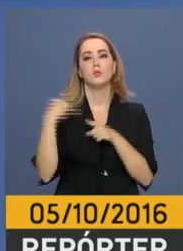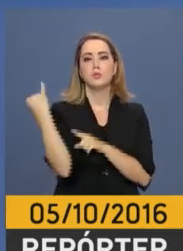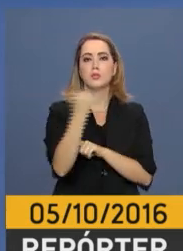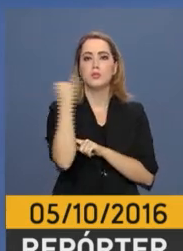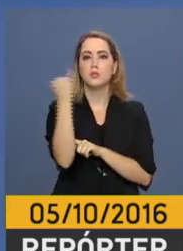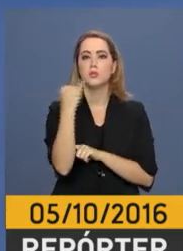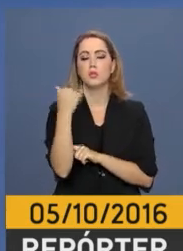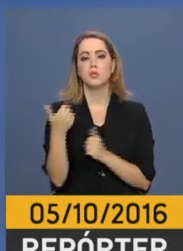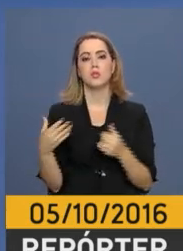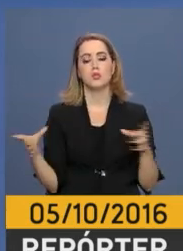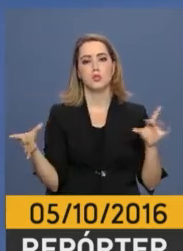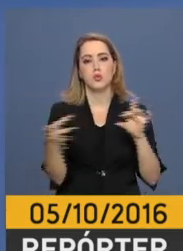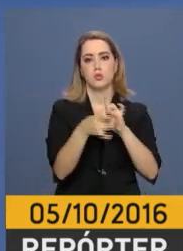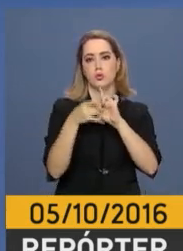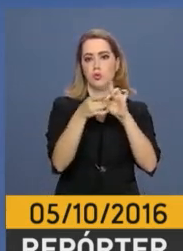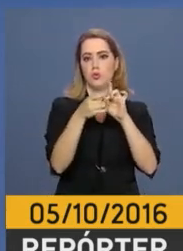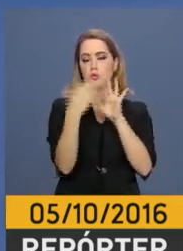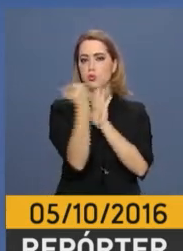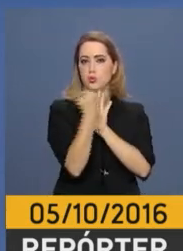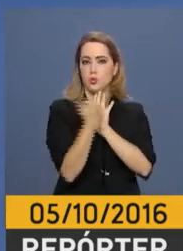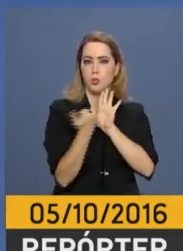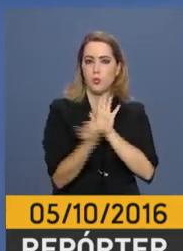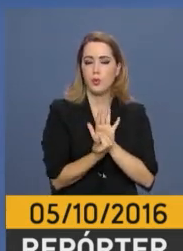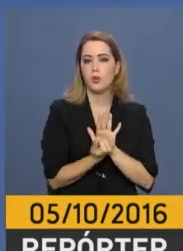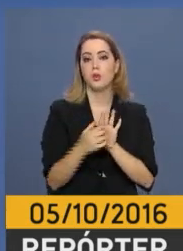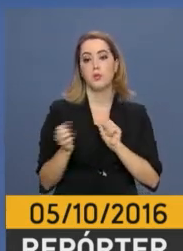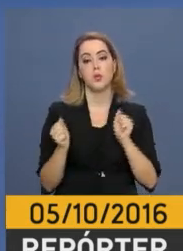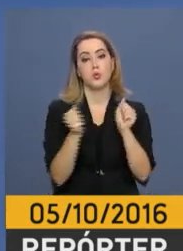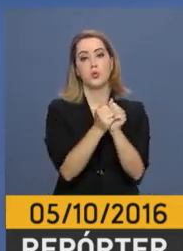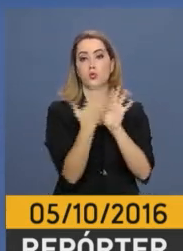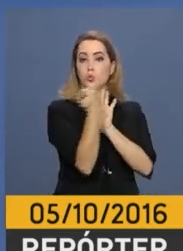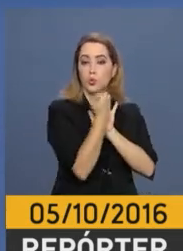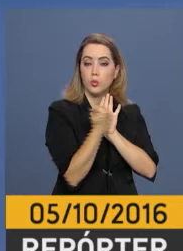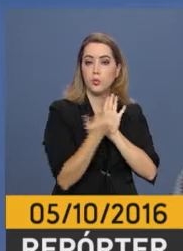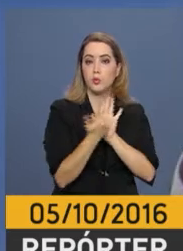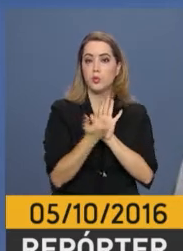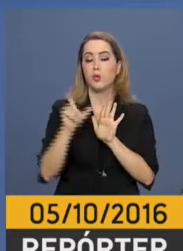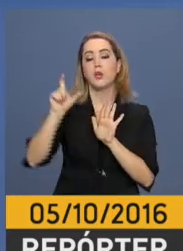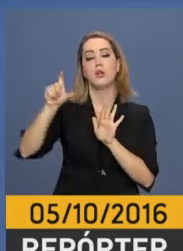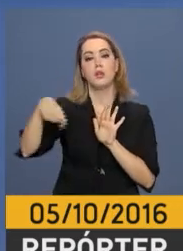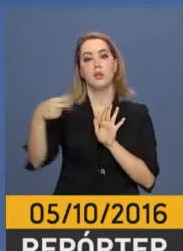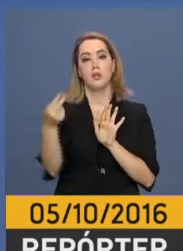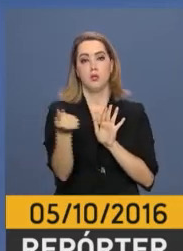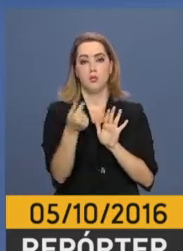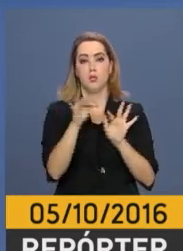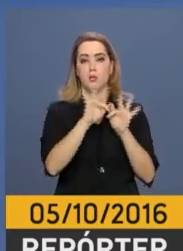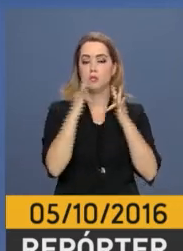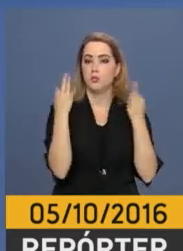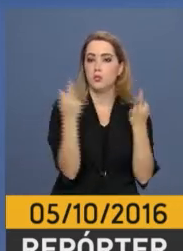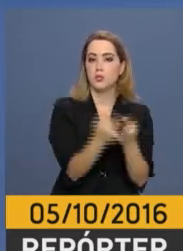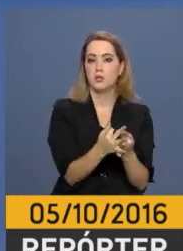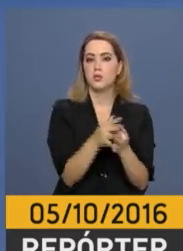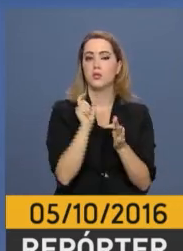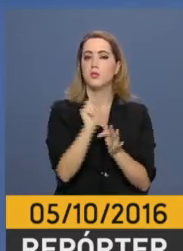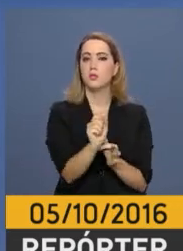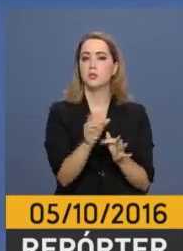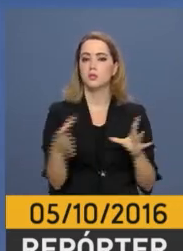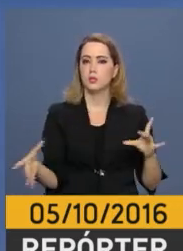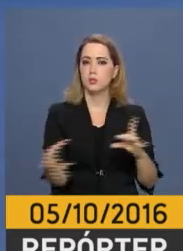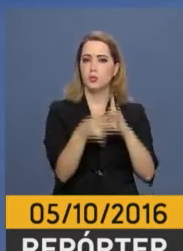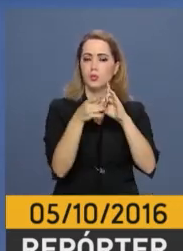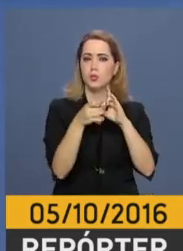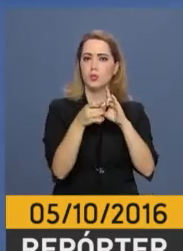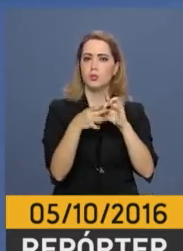é que trata a população mais vulnerável como bolsa família para poder impactar é a longo